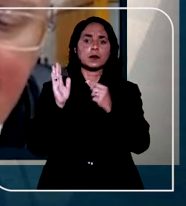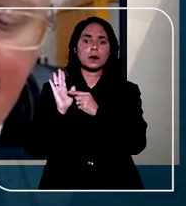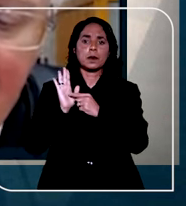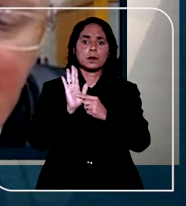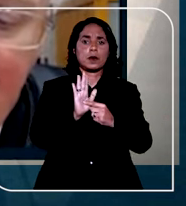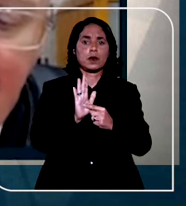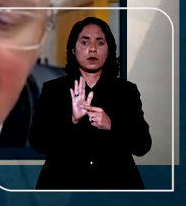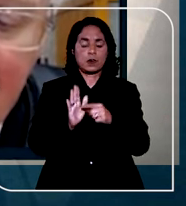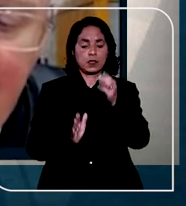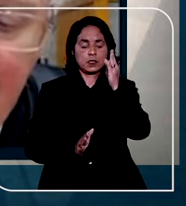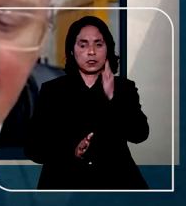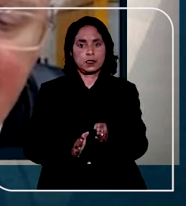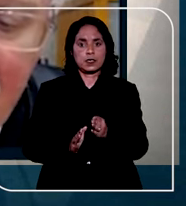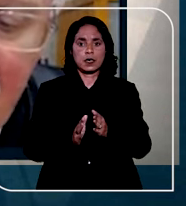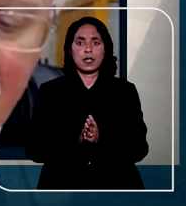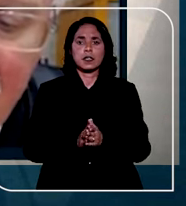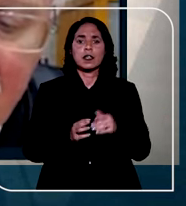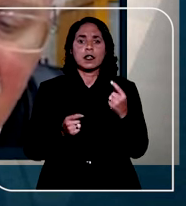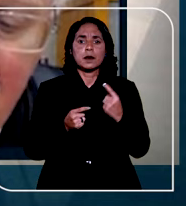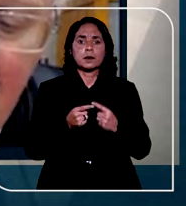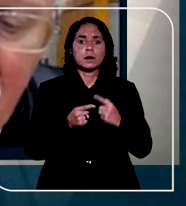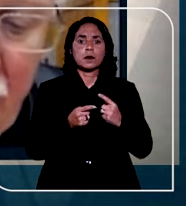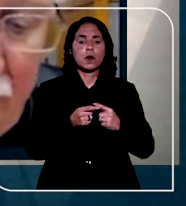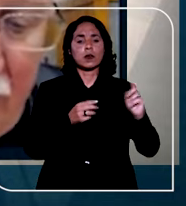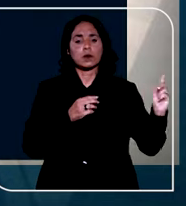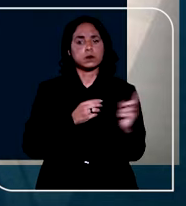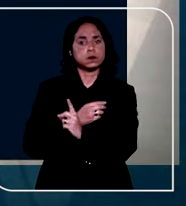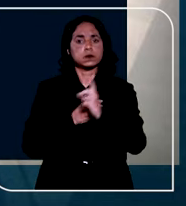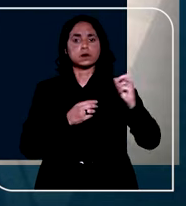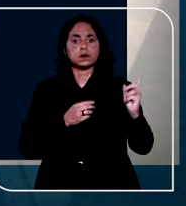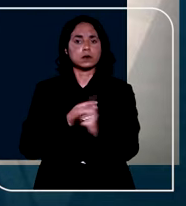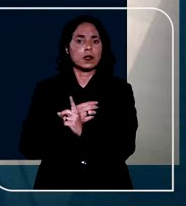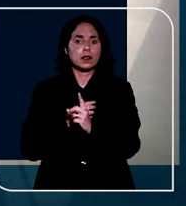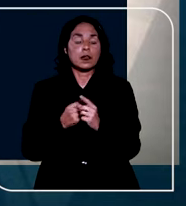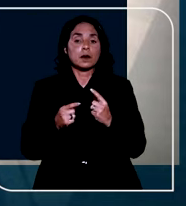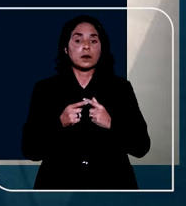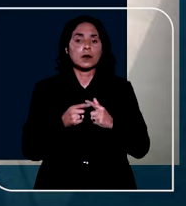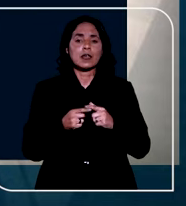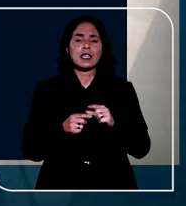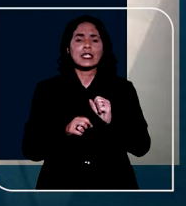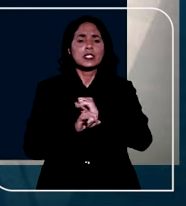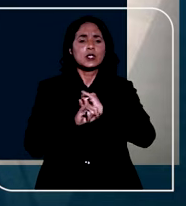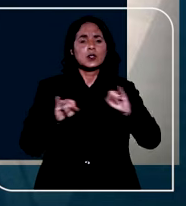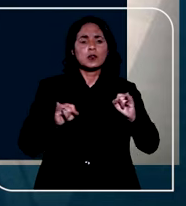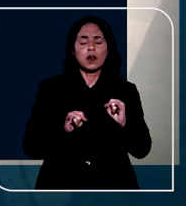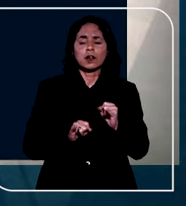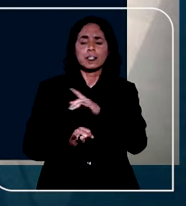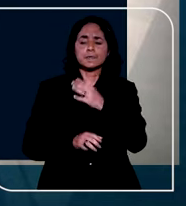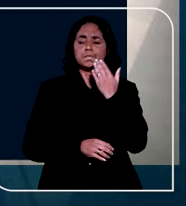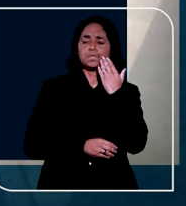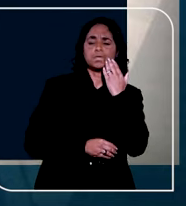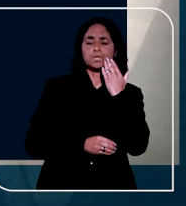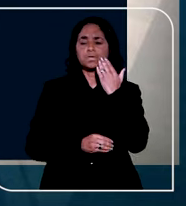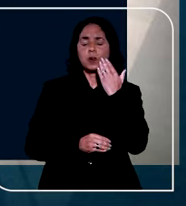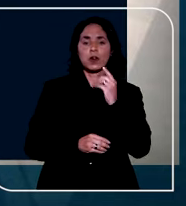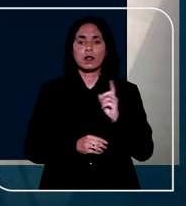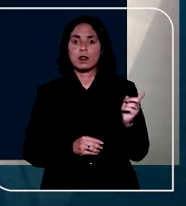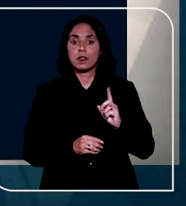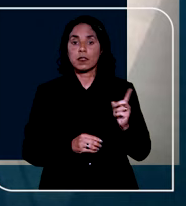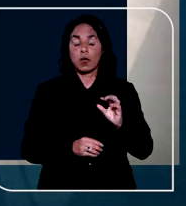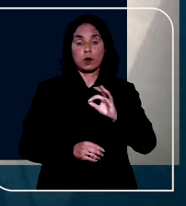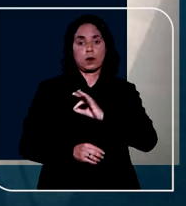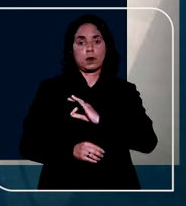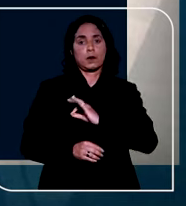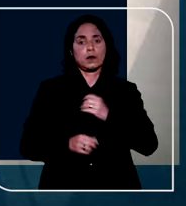e objetivo as razões que justific com tal diligência não podendo derivar de simples desconfiança do policial apoiada em